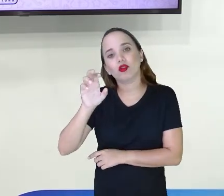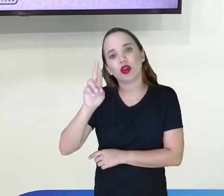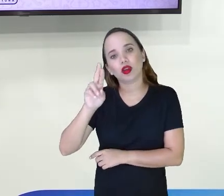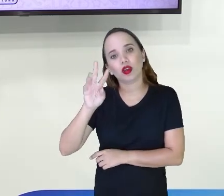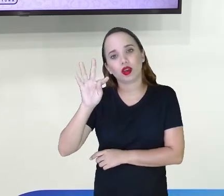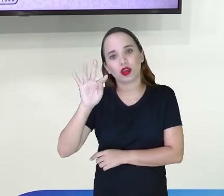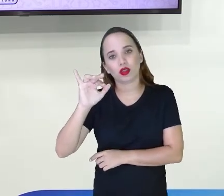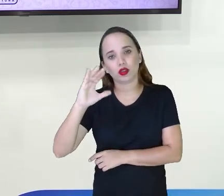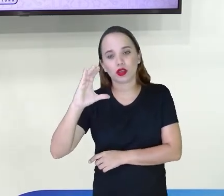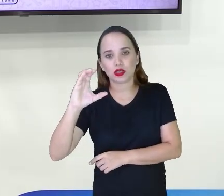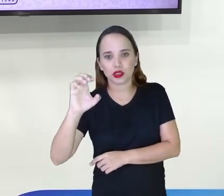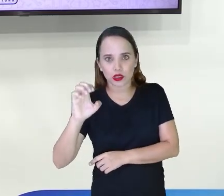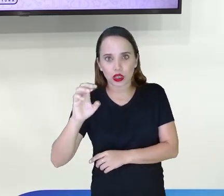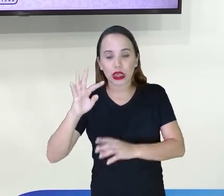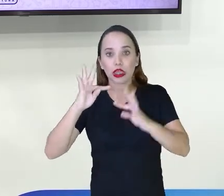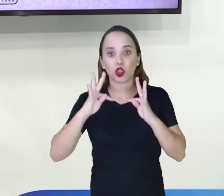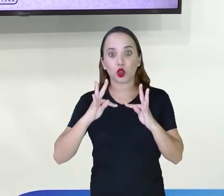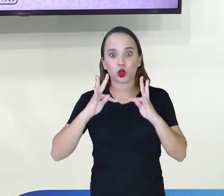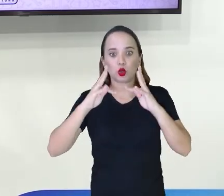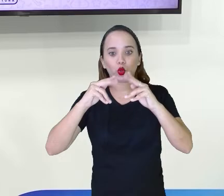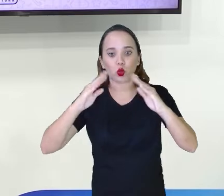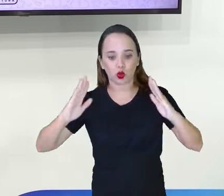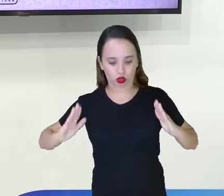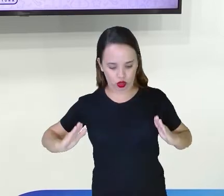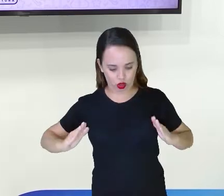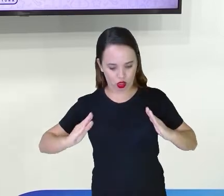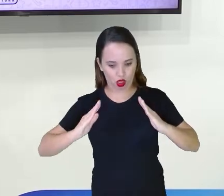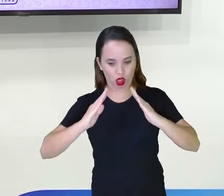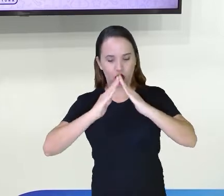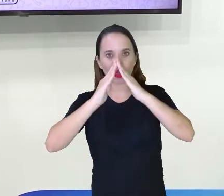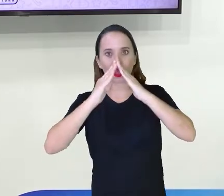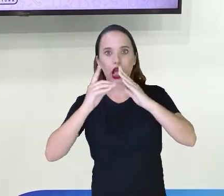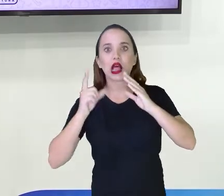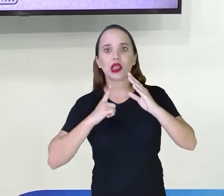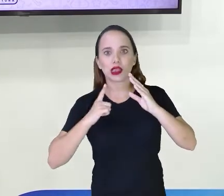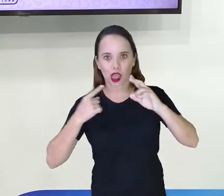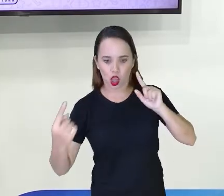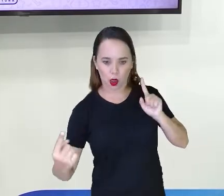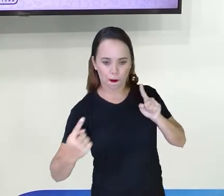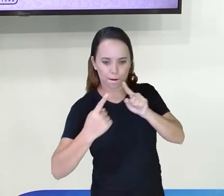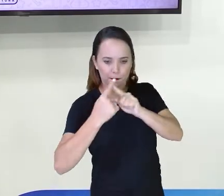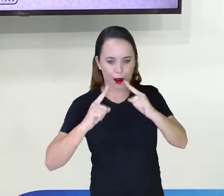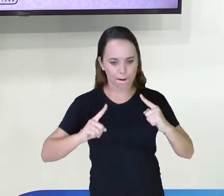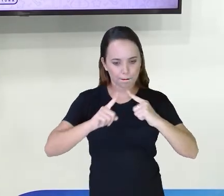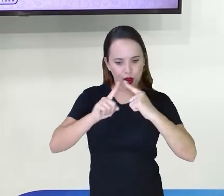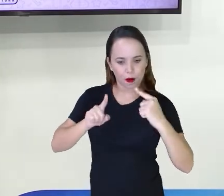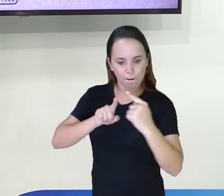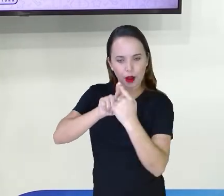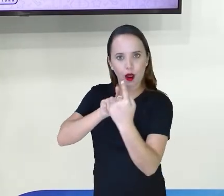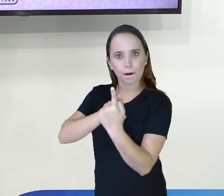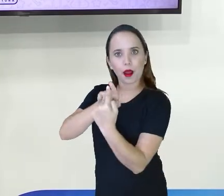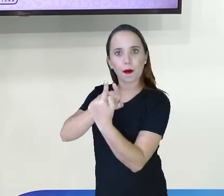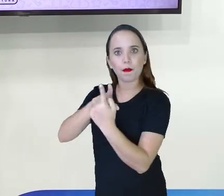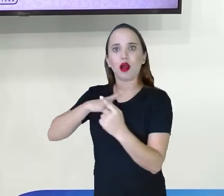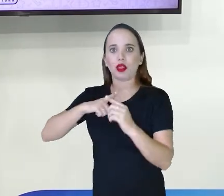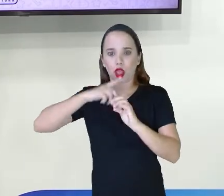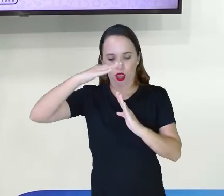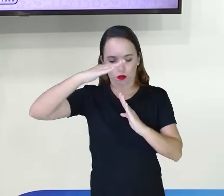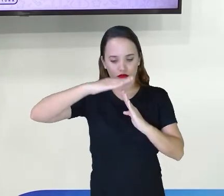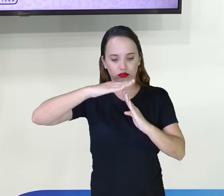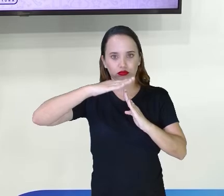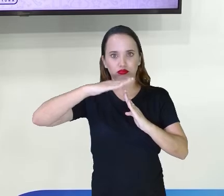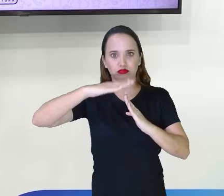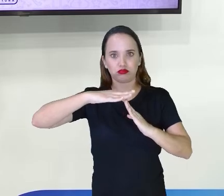onde todas as arestas se encontram. Por isso, ó, tá vendo a pontinha aqui? Todas